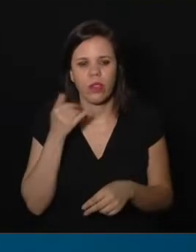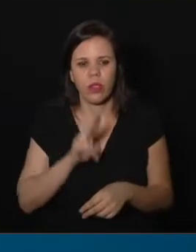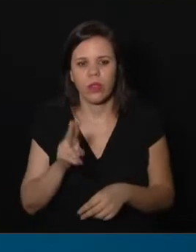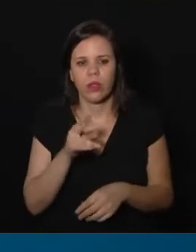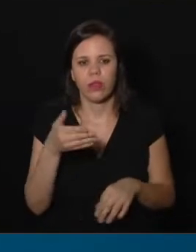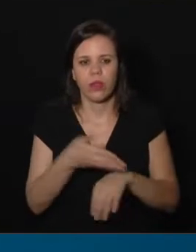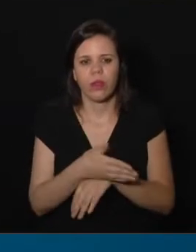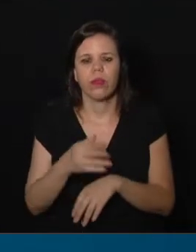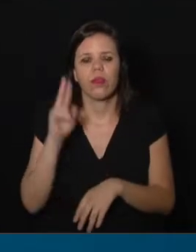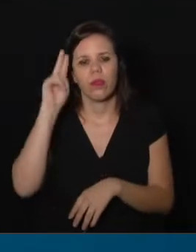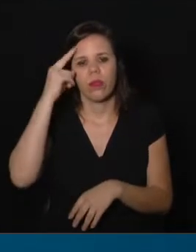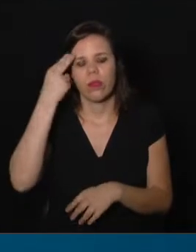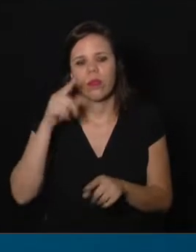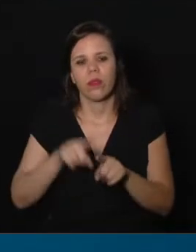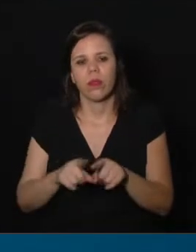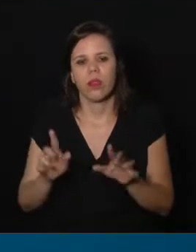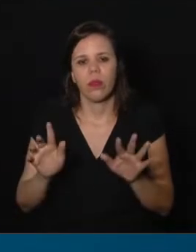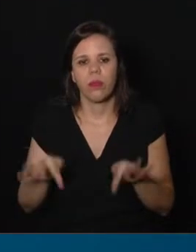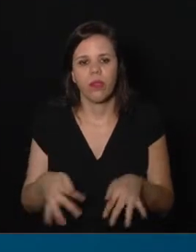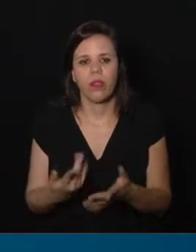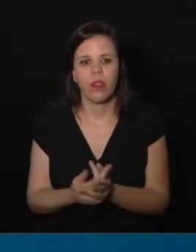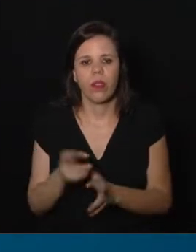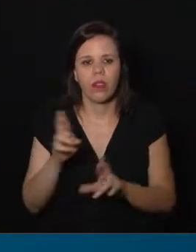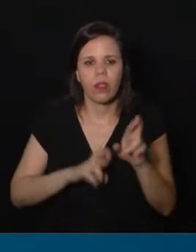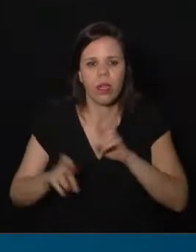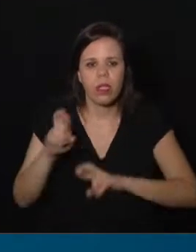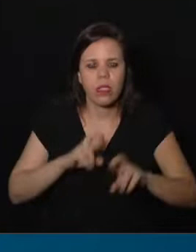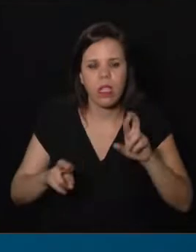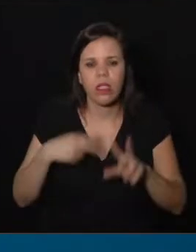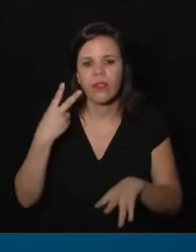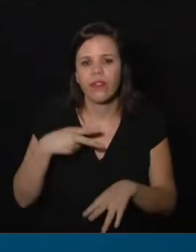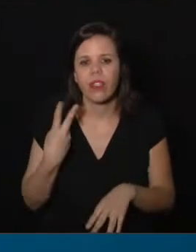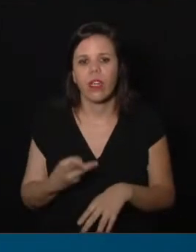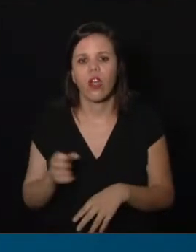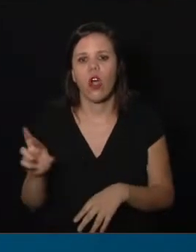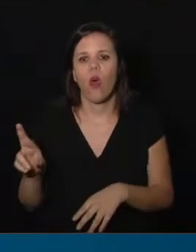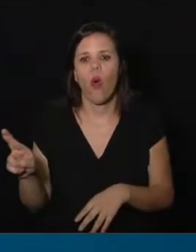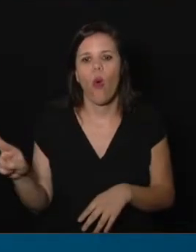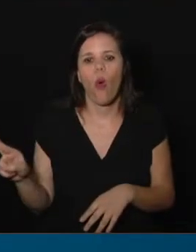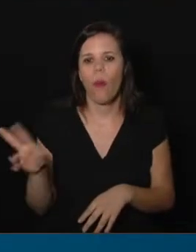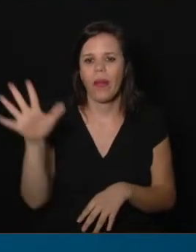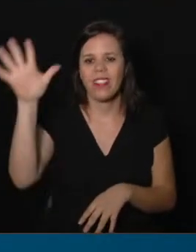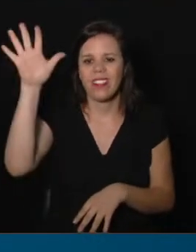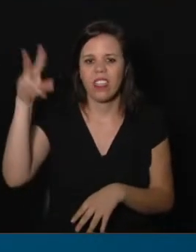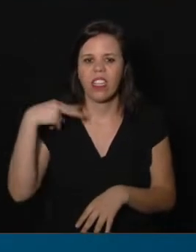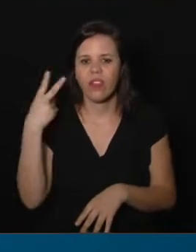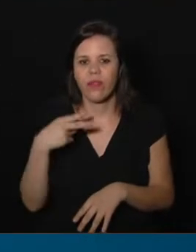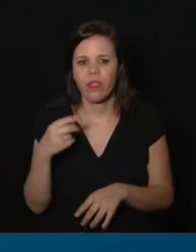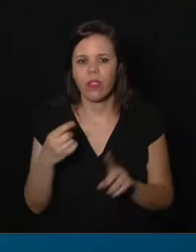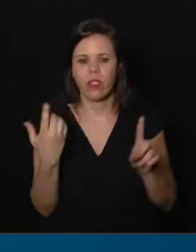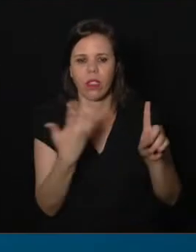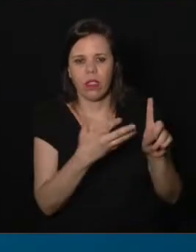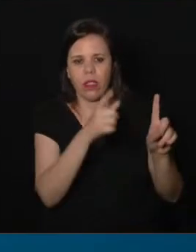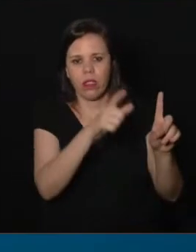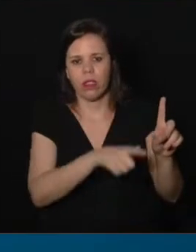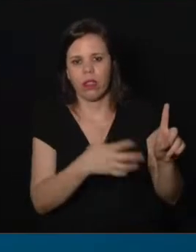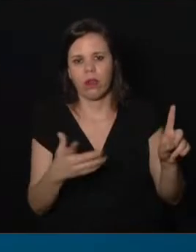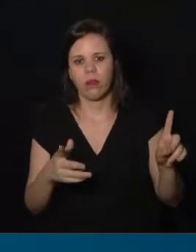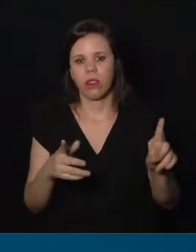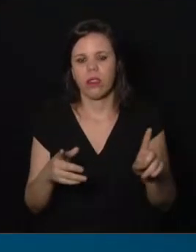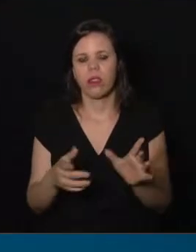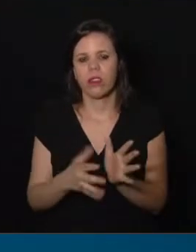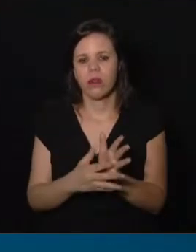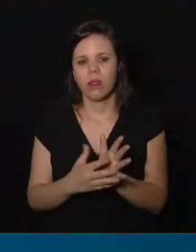por fim, será analisado o projeto de autoria do vereador Rubens Gás, que concede o diploma Noel Rosa ao projeto Samba do